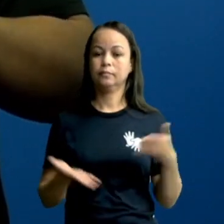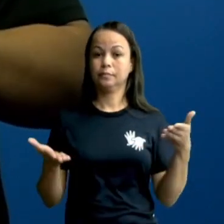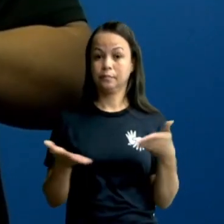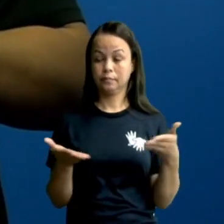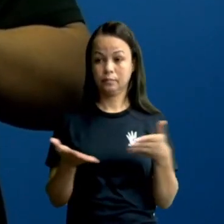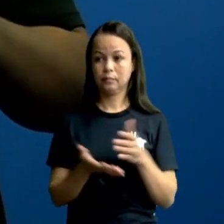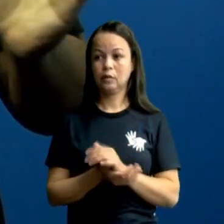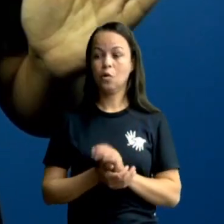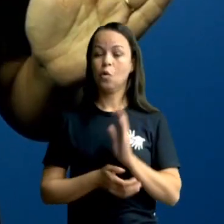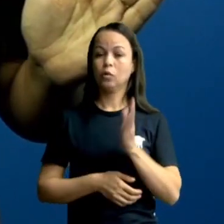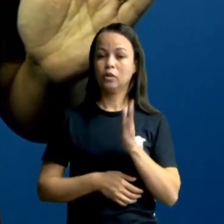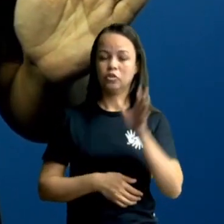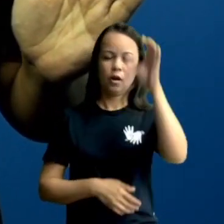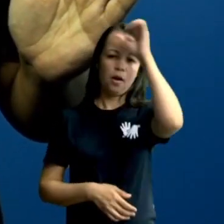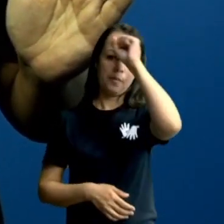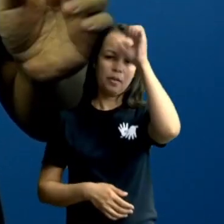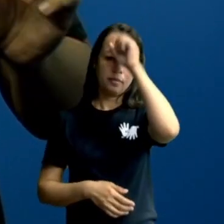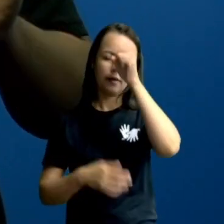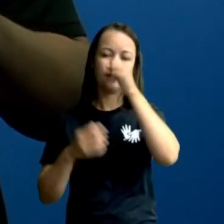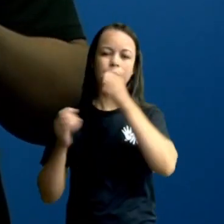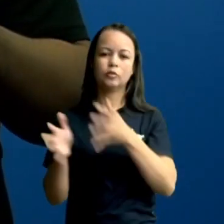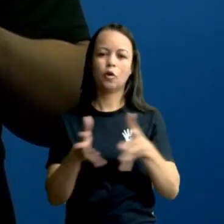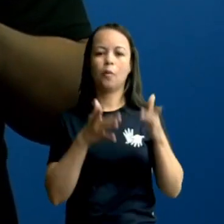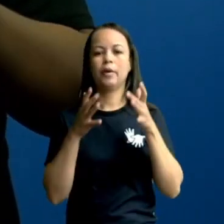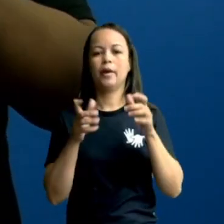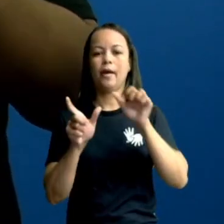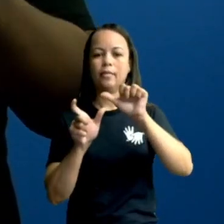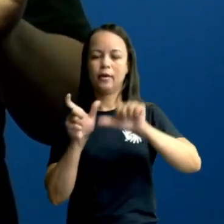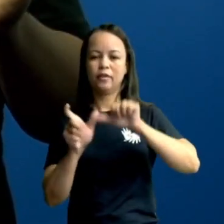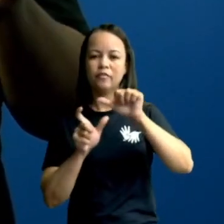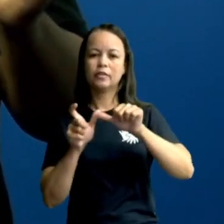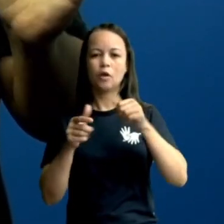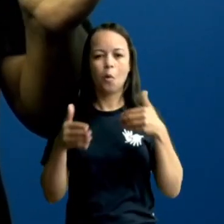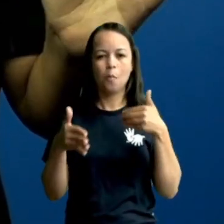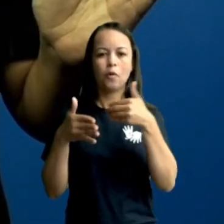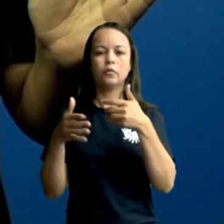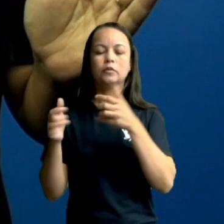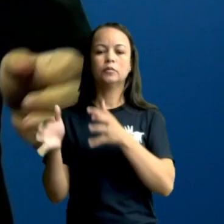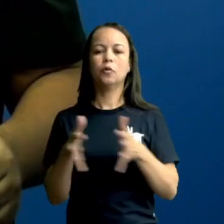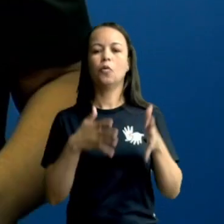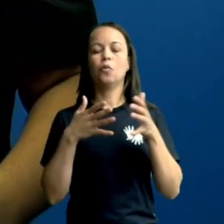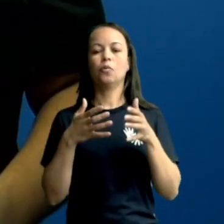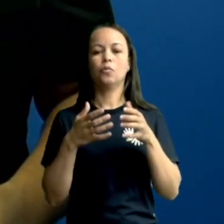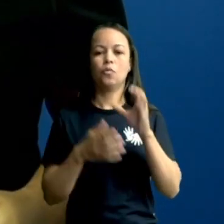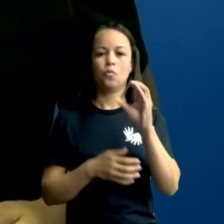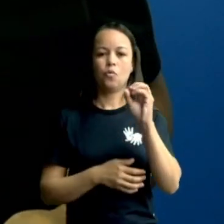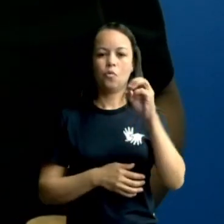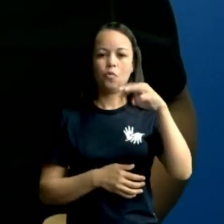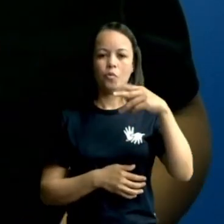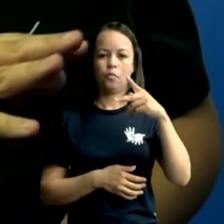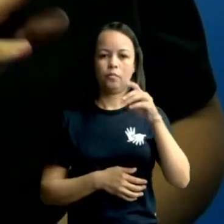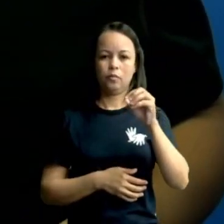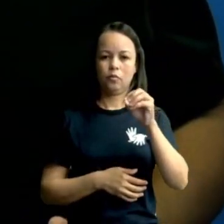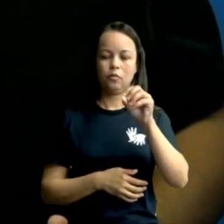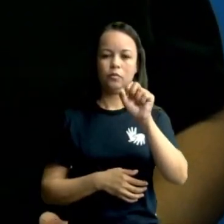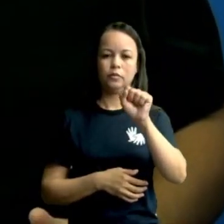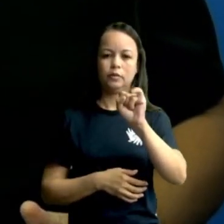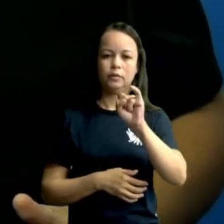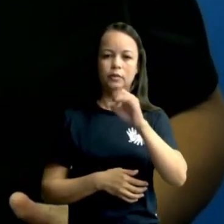Agora que aprendemos sobre derivação, né? Vamos para o próximo, composição, né? Que é a